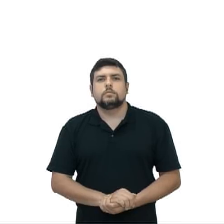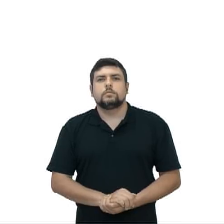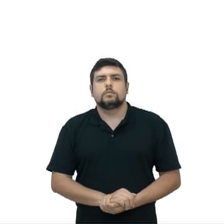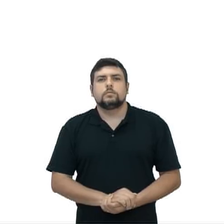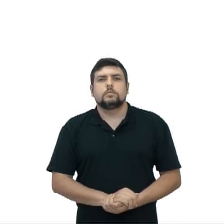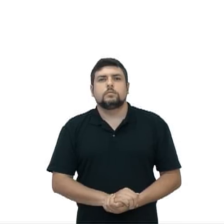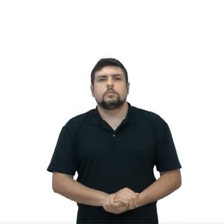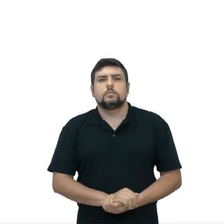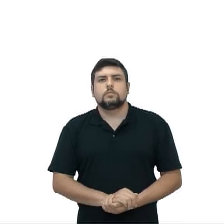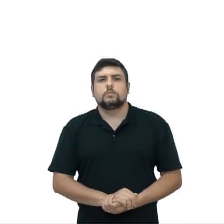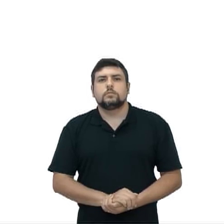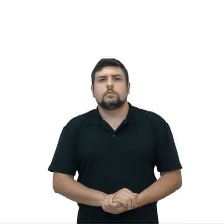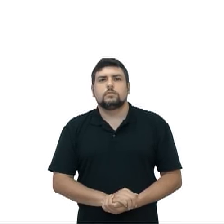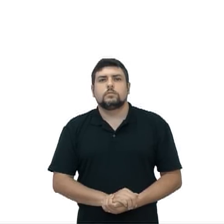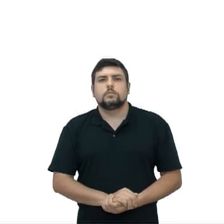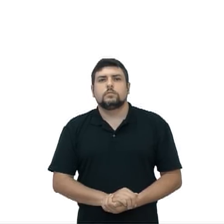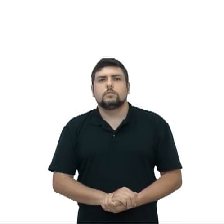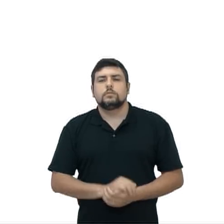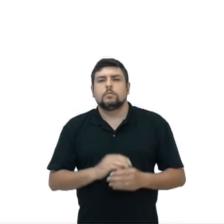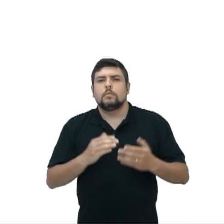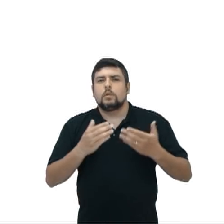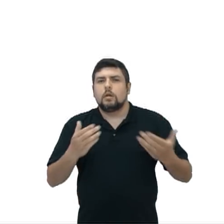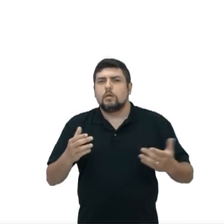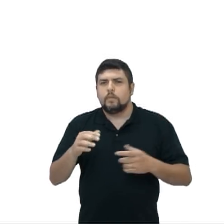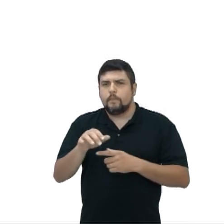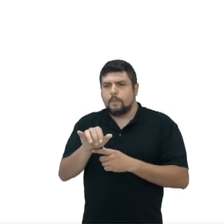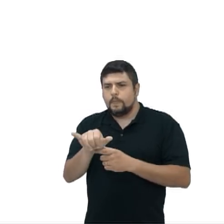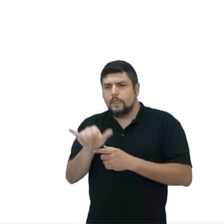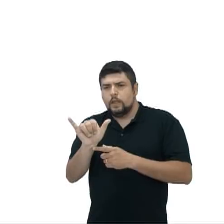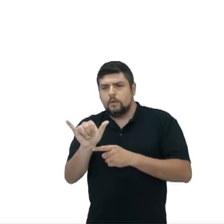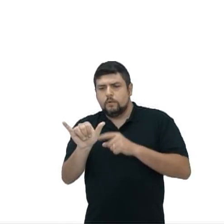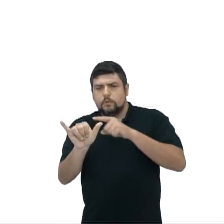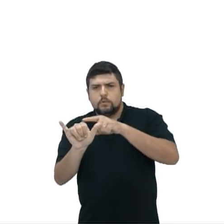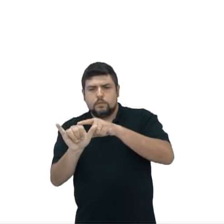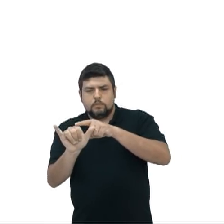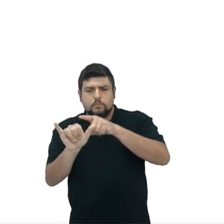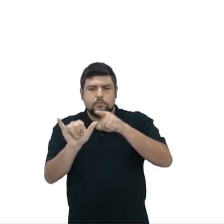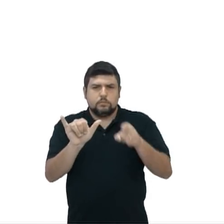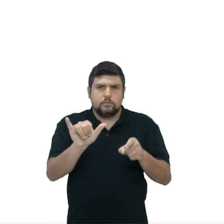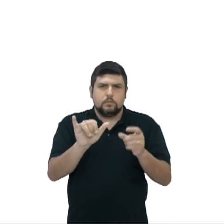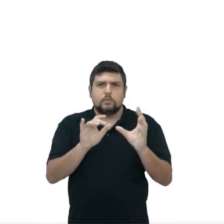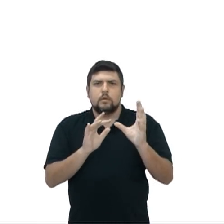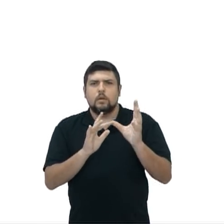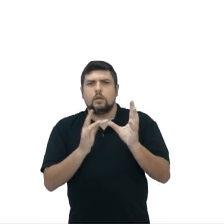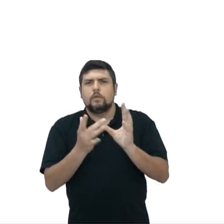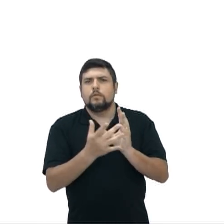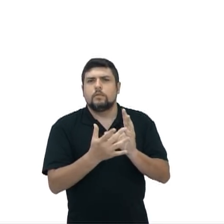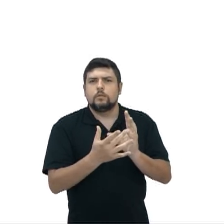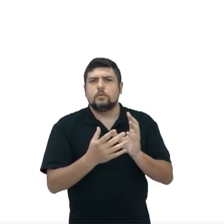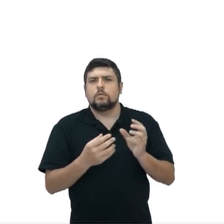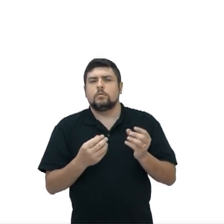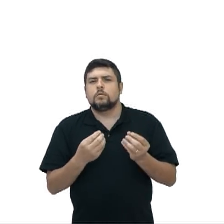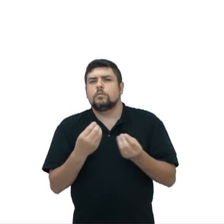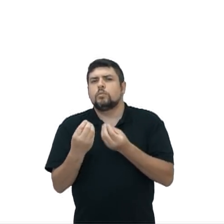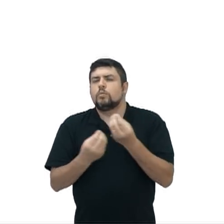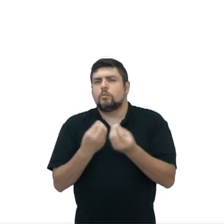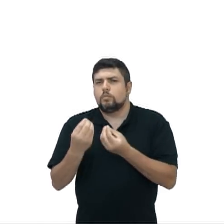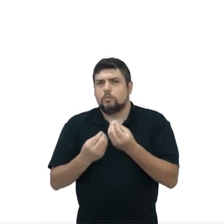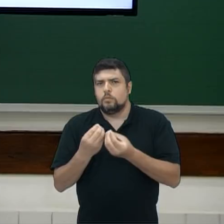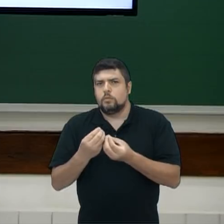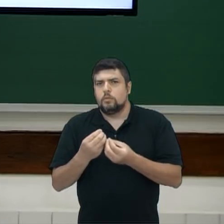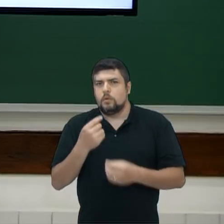termina com Y, mas antes dele eu tenho uma vogal. Então, olha lá. Aqui eu